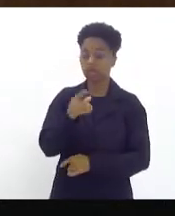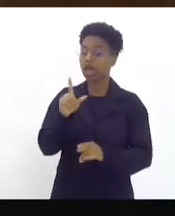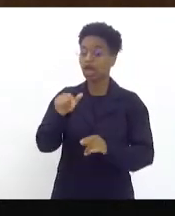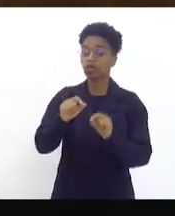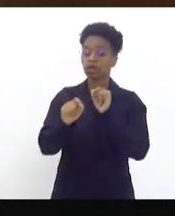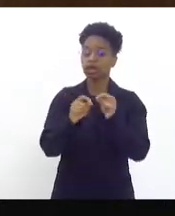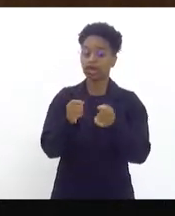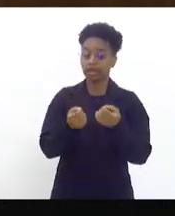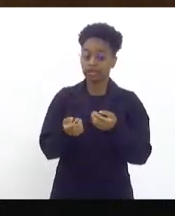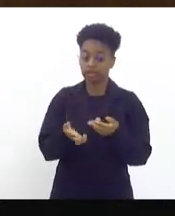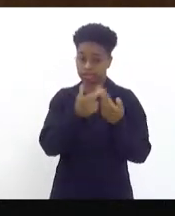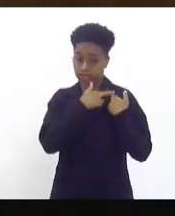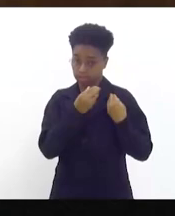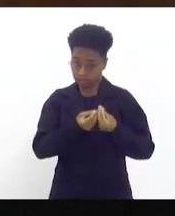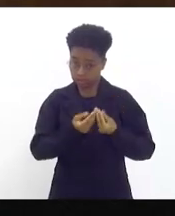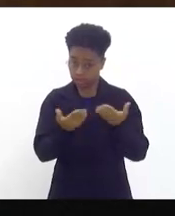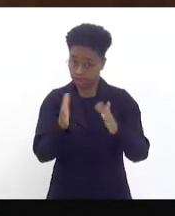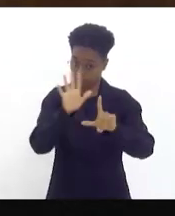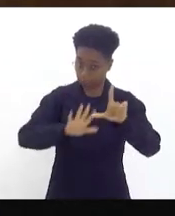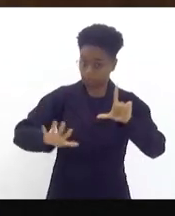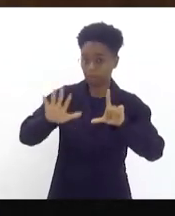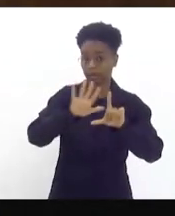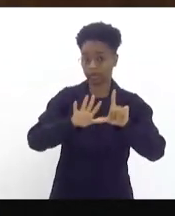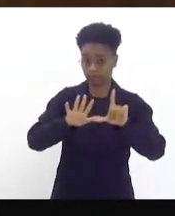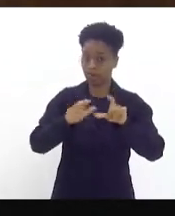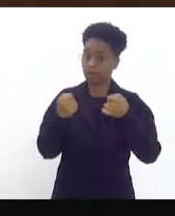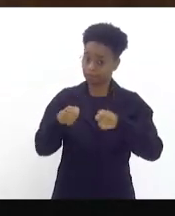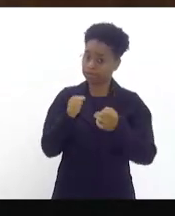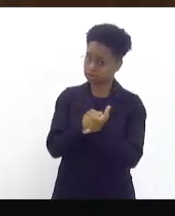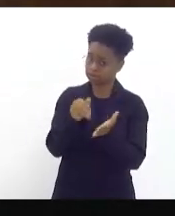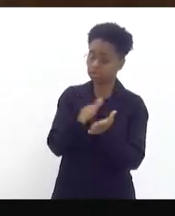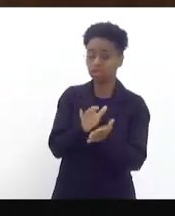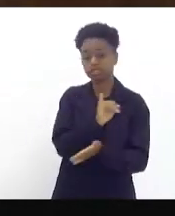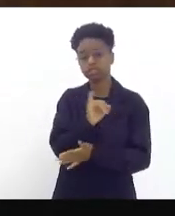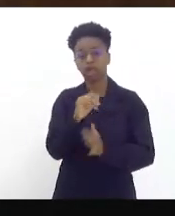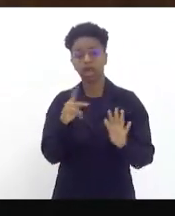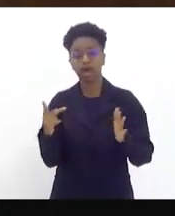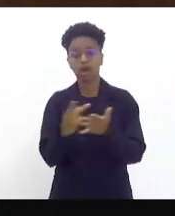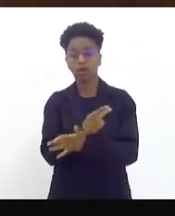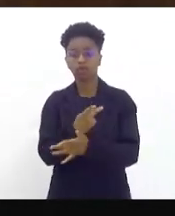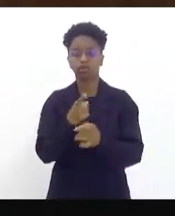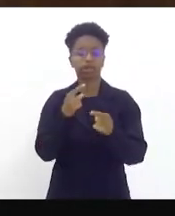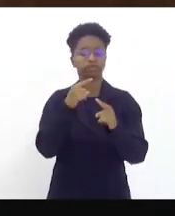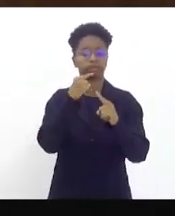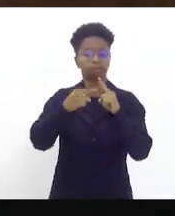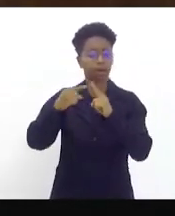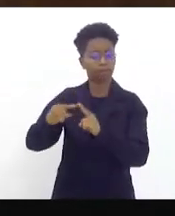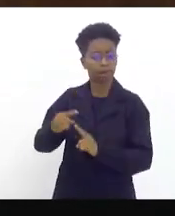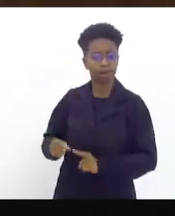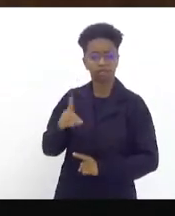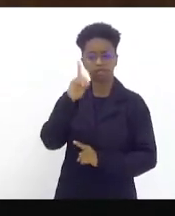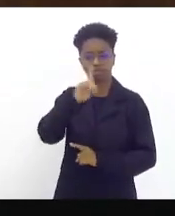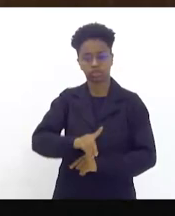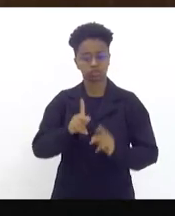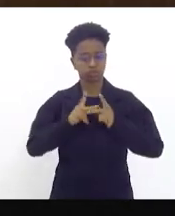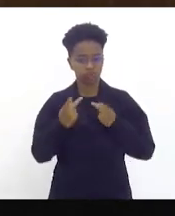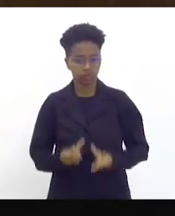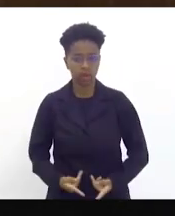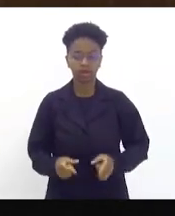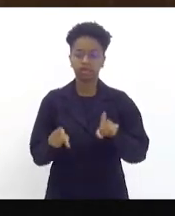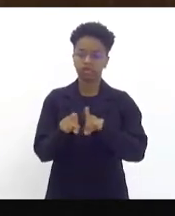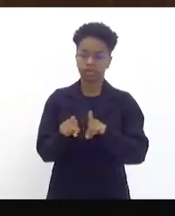responsabilizar essas plataformas sobre possíveis violações dos Direitos Humanos sobre